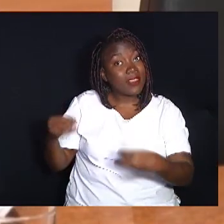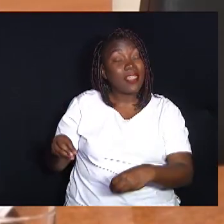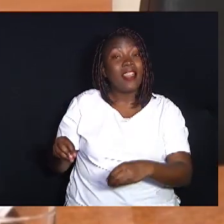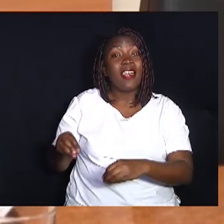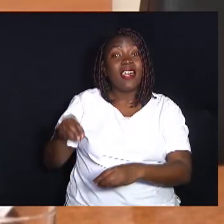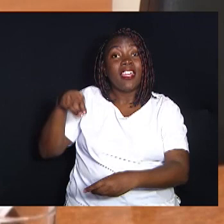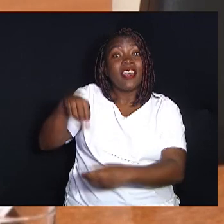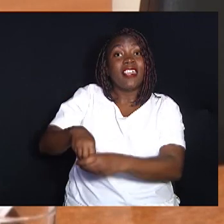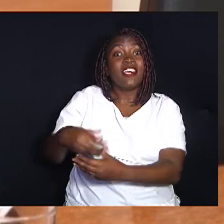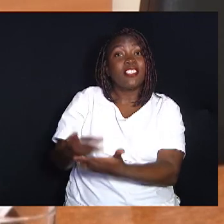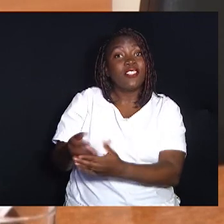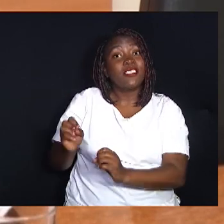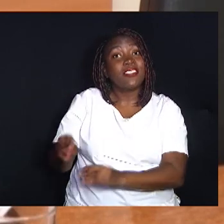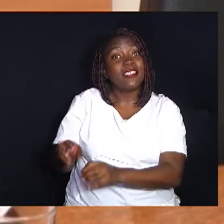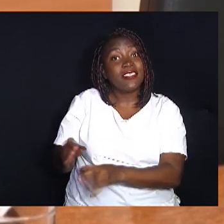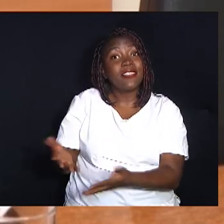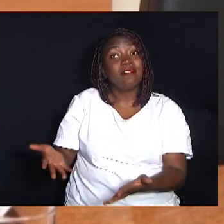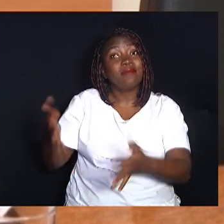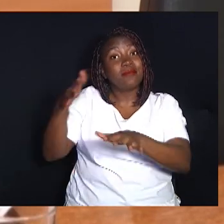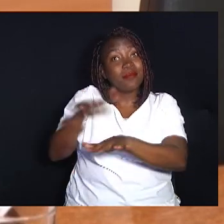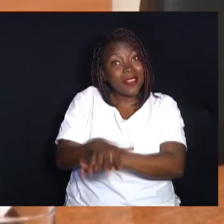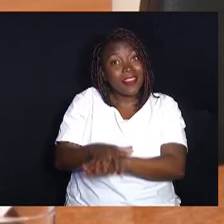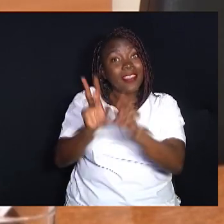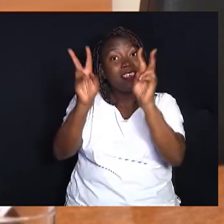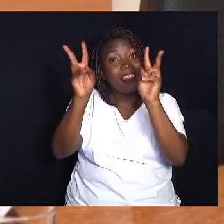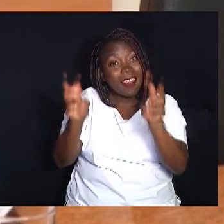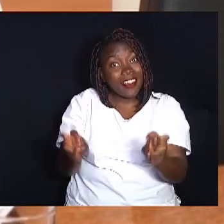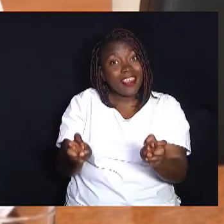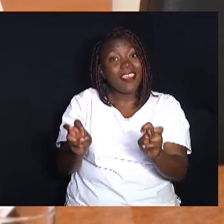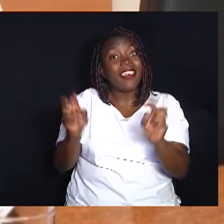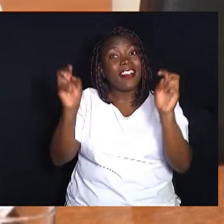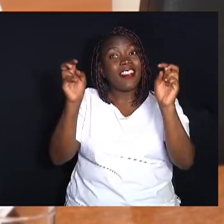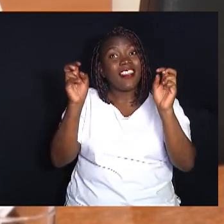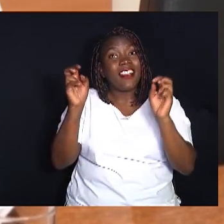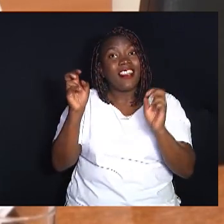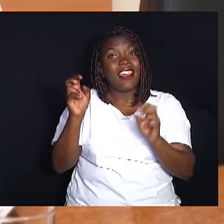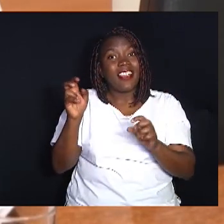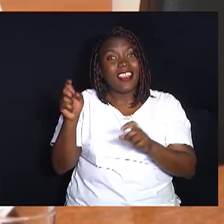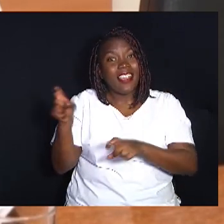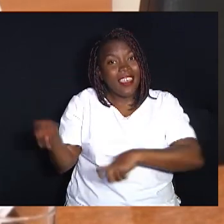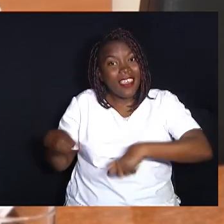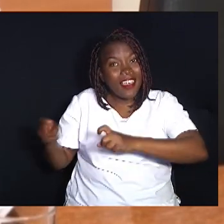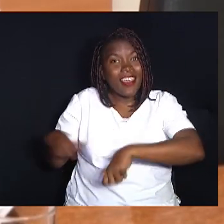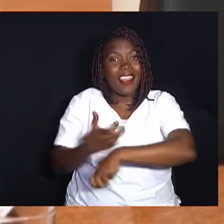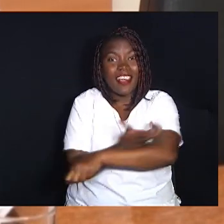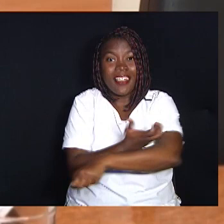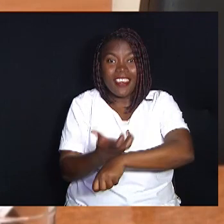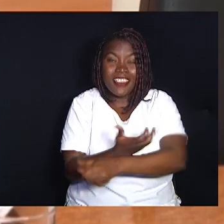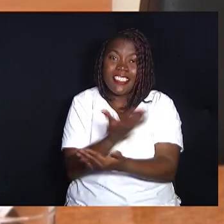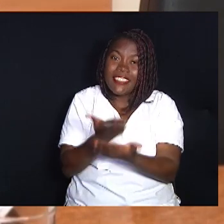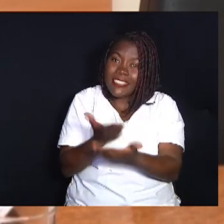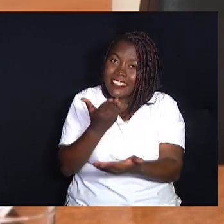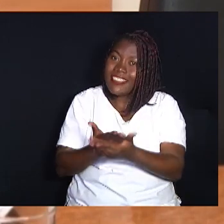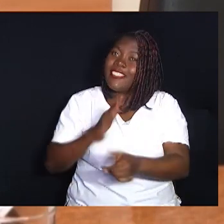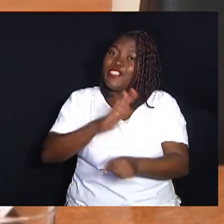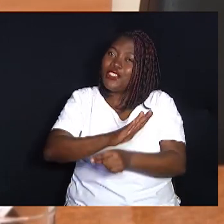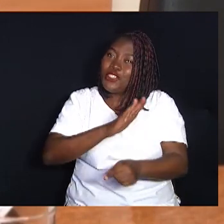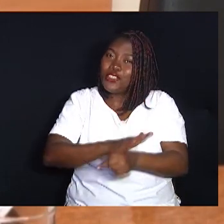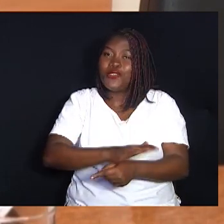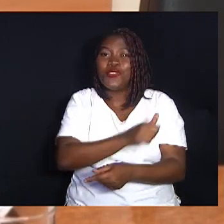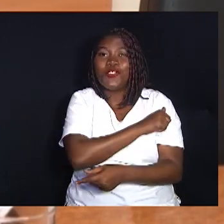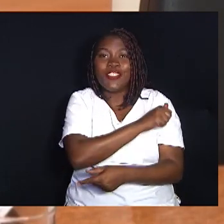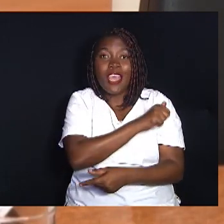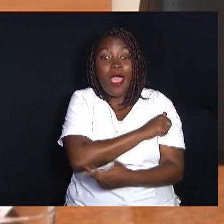crianças, incluir a questão das hortas escolares nas escolas, isso ajuda os nossos alunos, as crianças, já